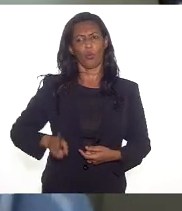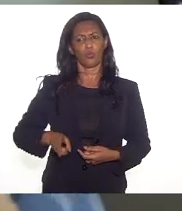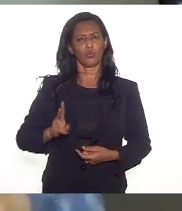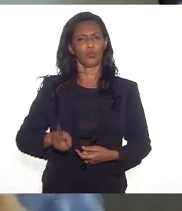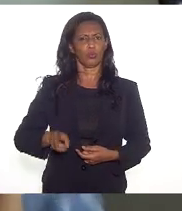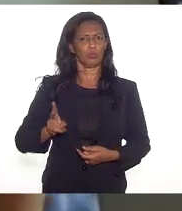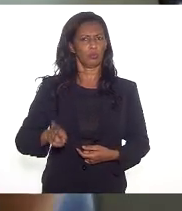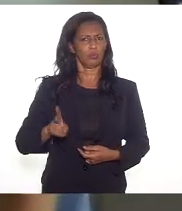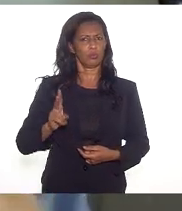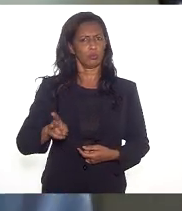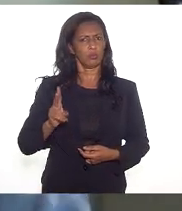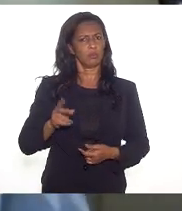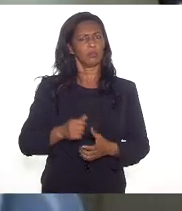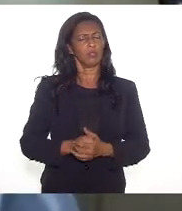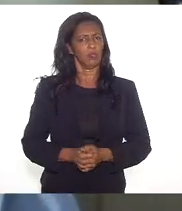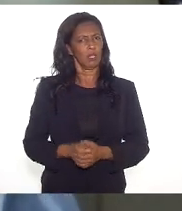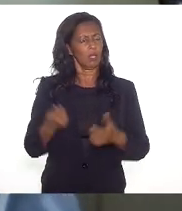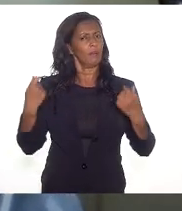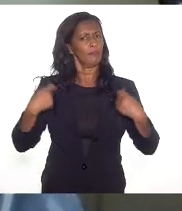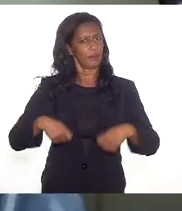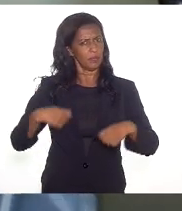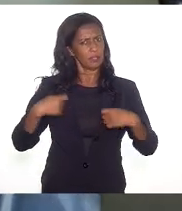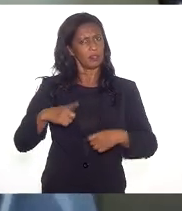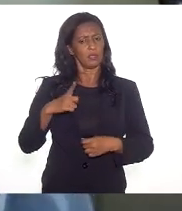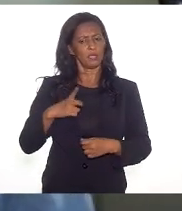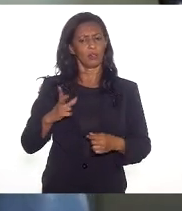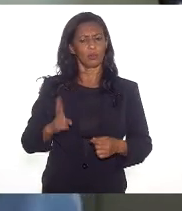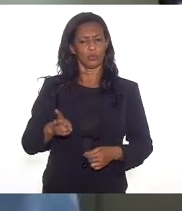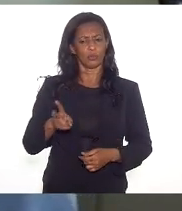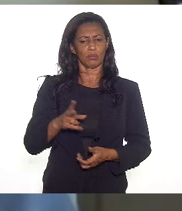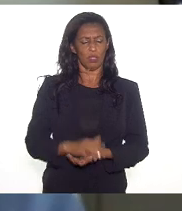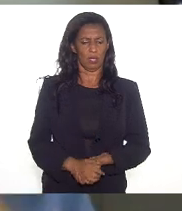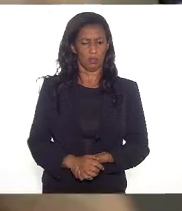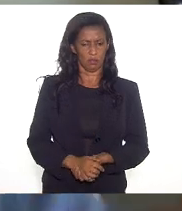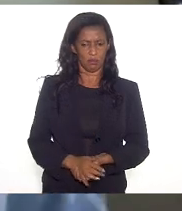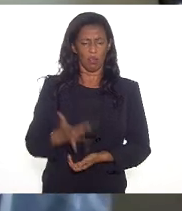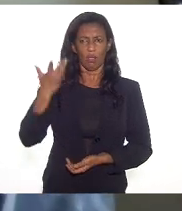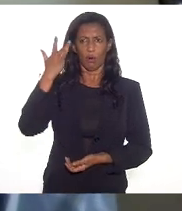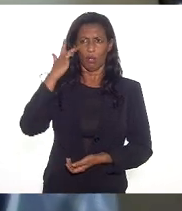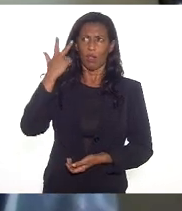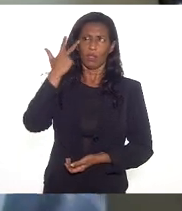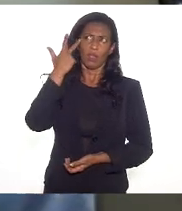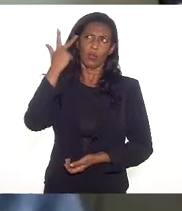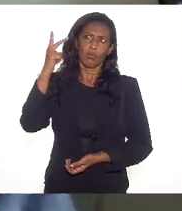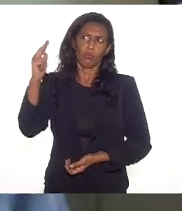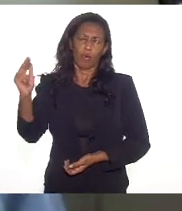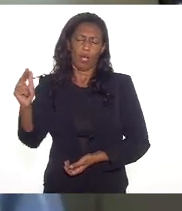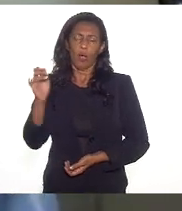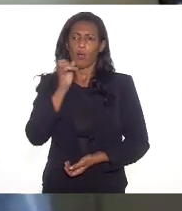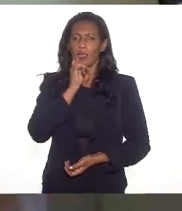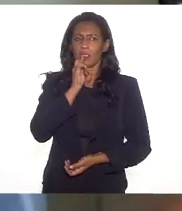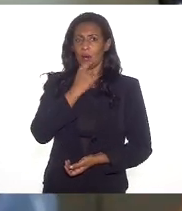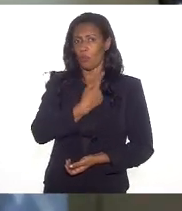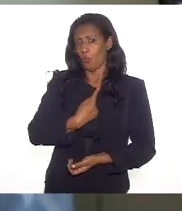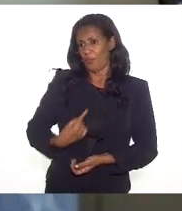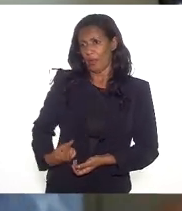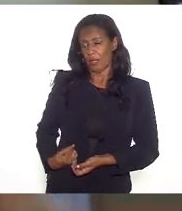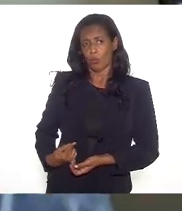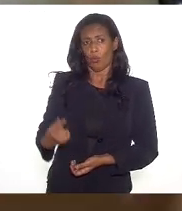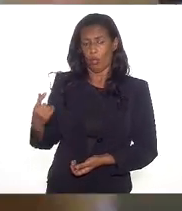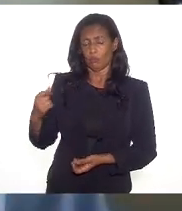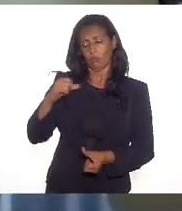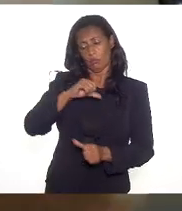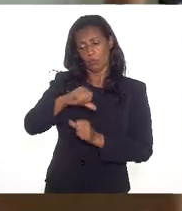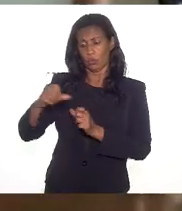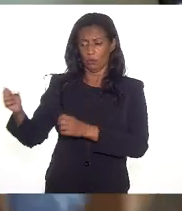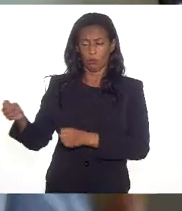É necessário que haja uma continuidade. Eu acharia natural, mudou o governador, mudar o secretário, acho natural, cada um